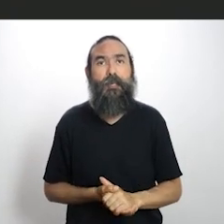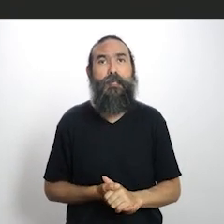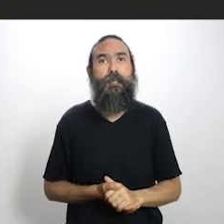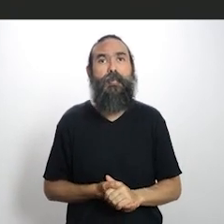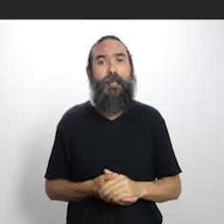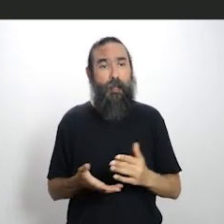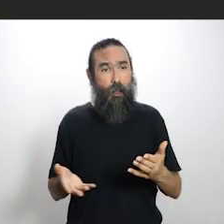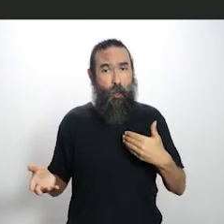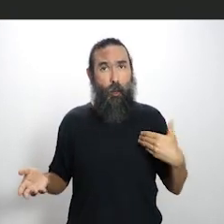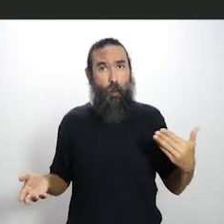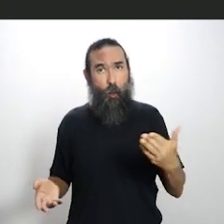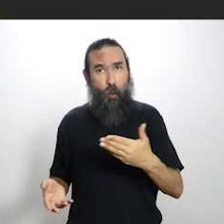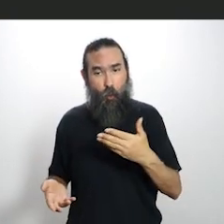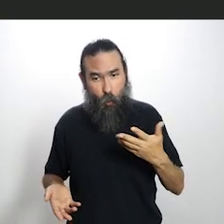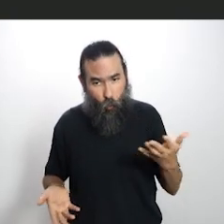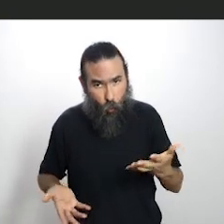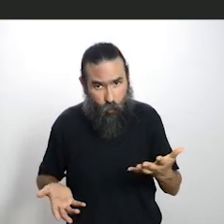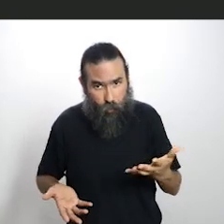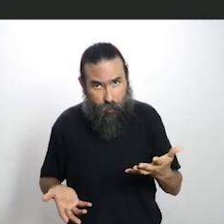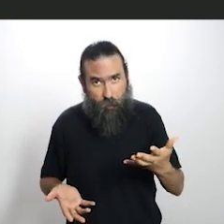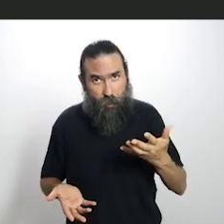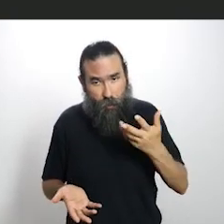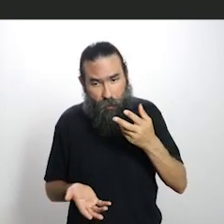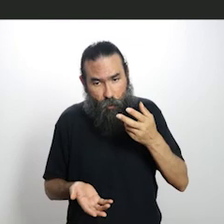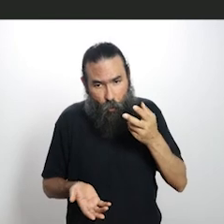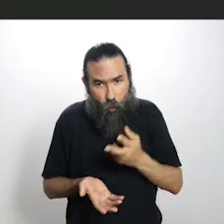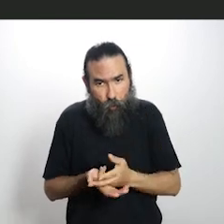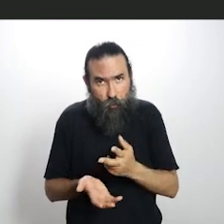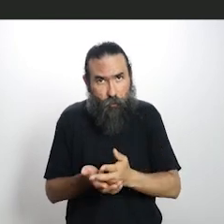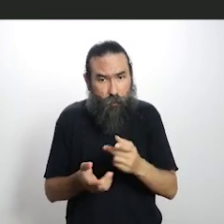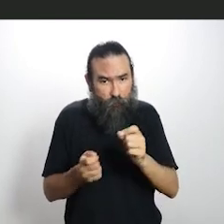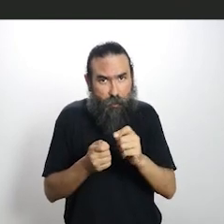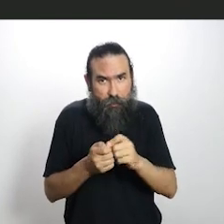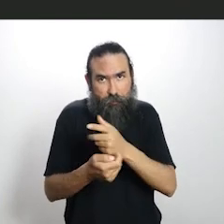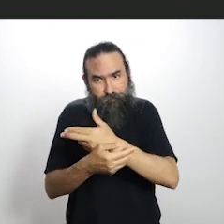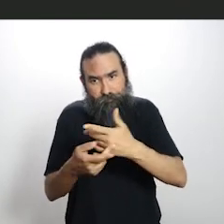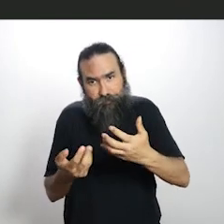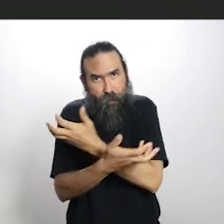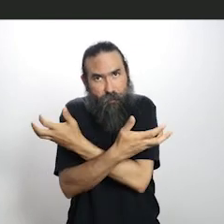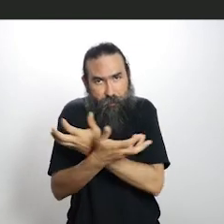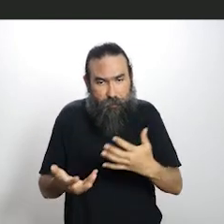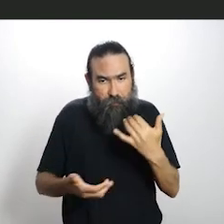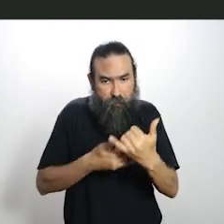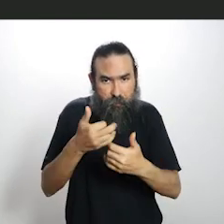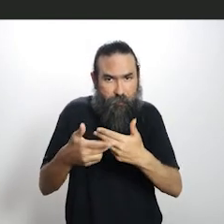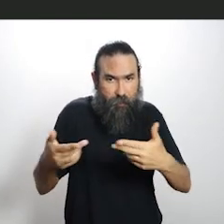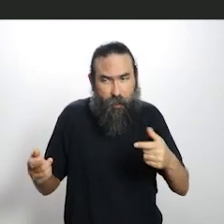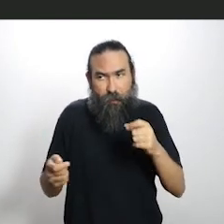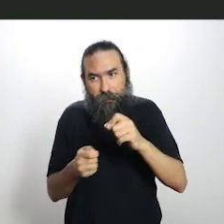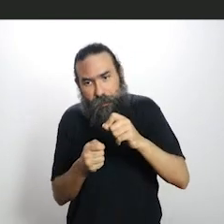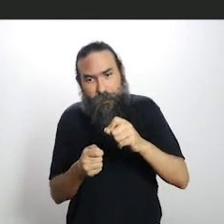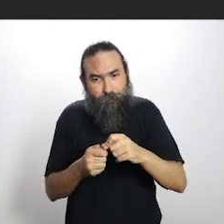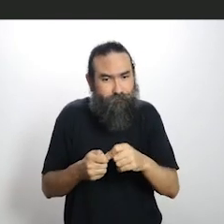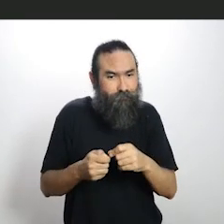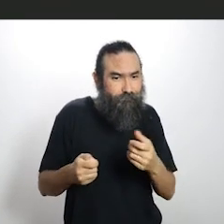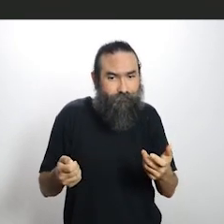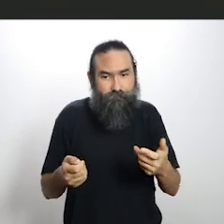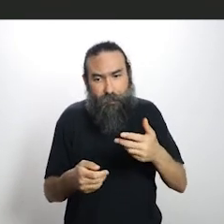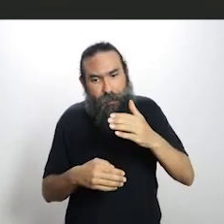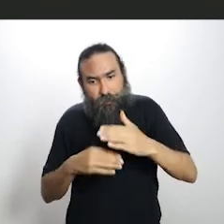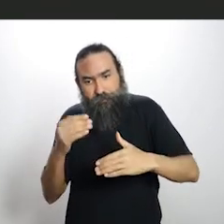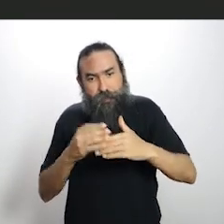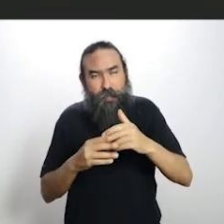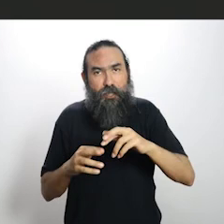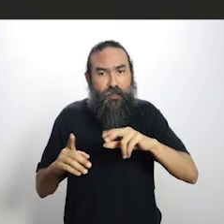que seja que atendam né o mercado ou então a questão técnicas ao que antes se